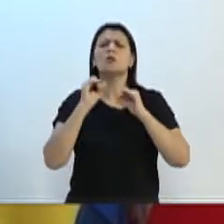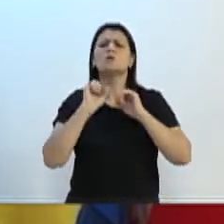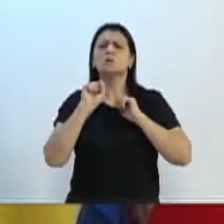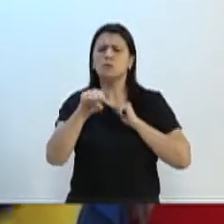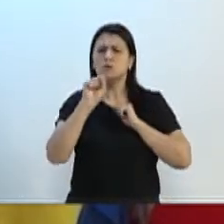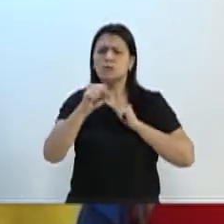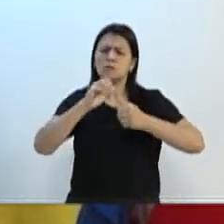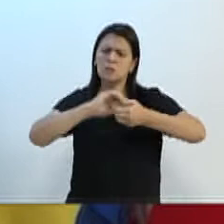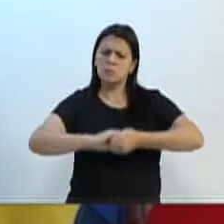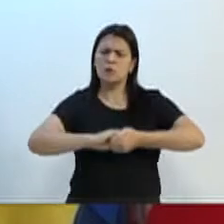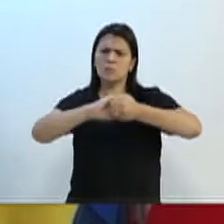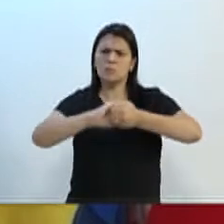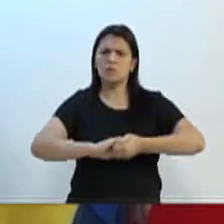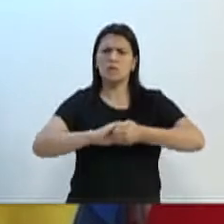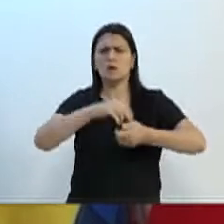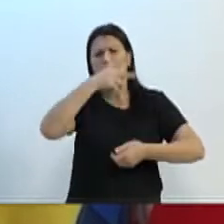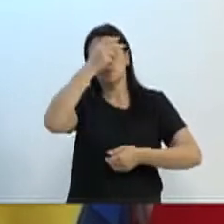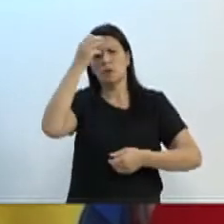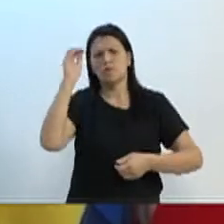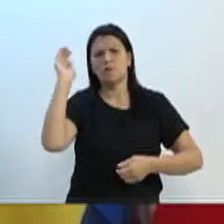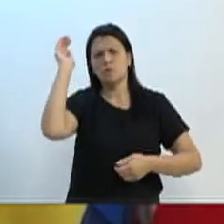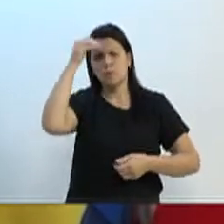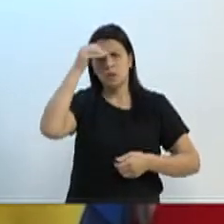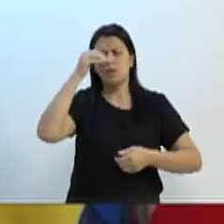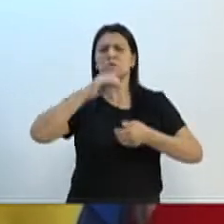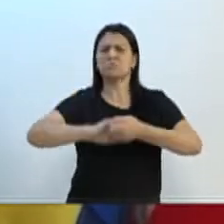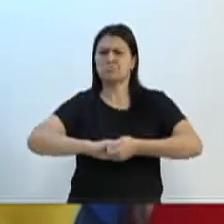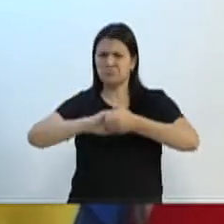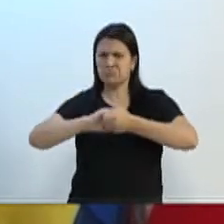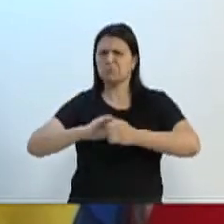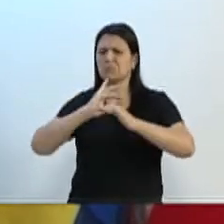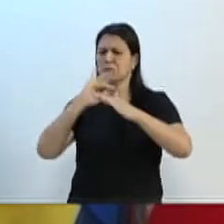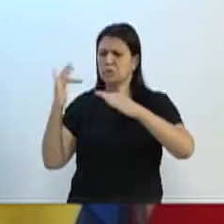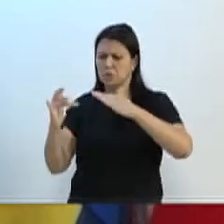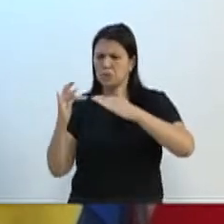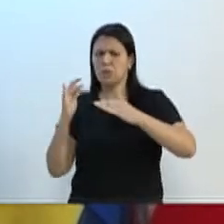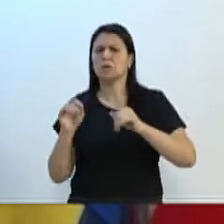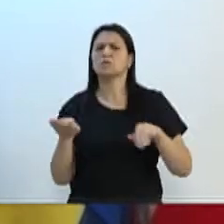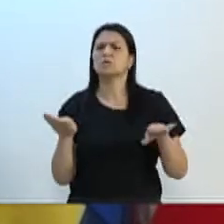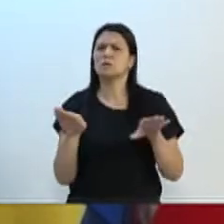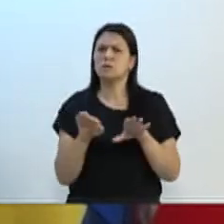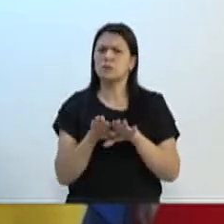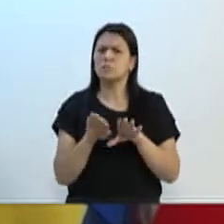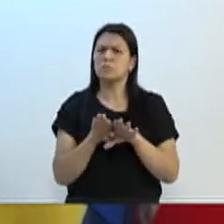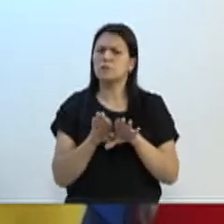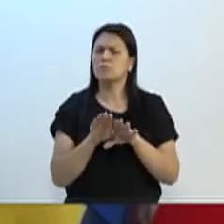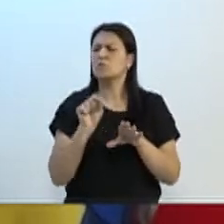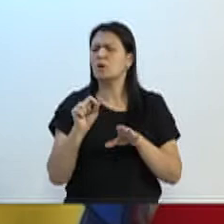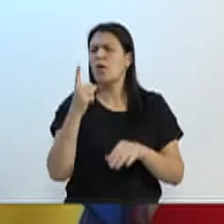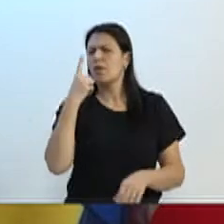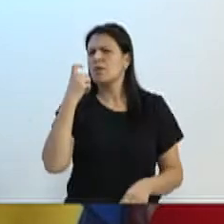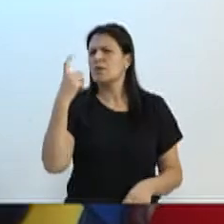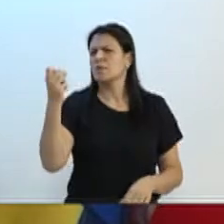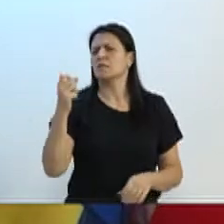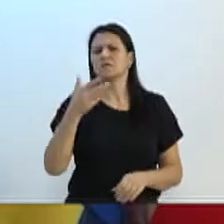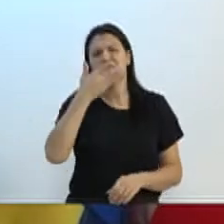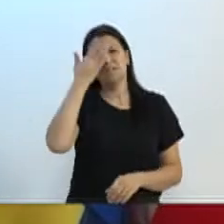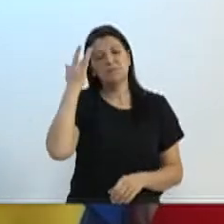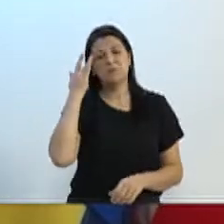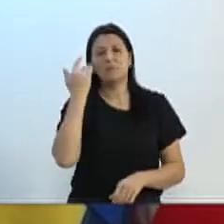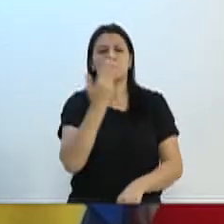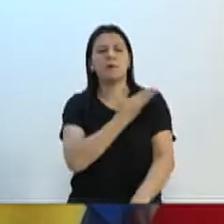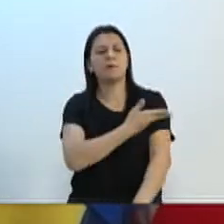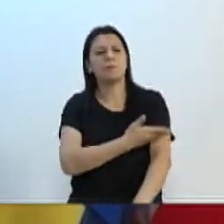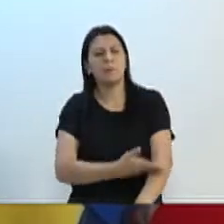parabenizar o prefeito Mário e parabenizei nas suas páginas, vereador Alexandre Matias. E até é tão interessante, porque as pessoas estão tão acostumadas